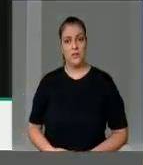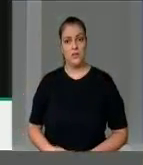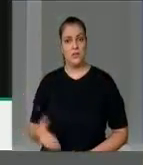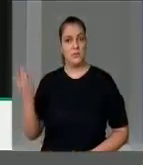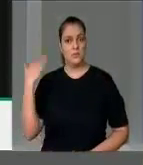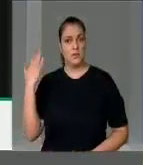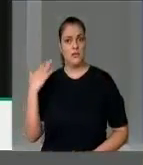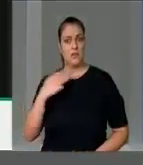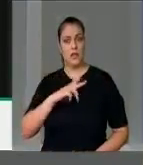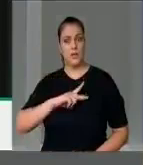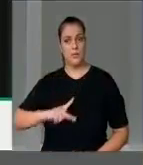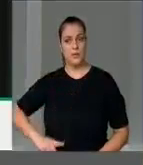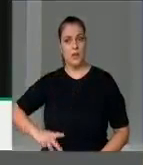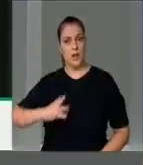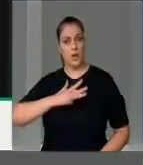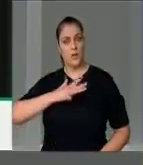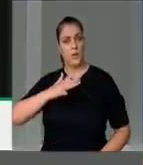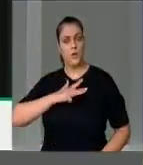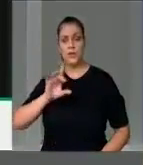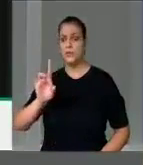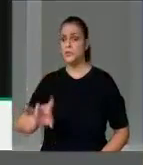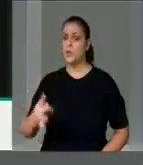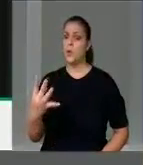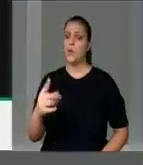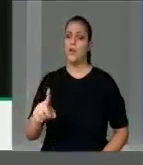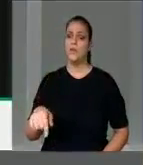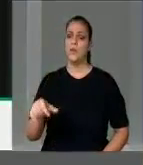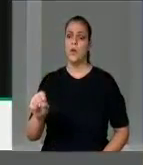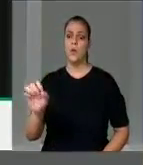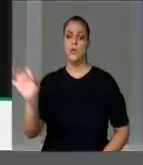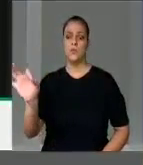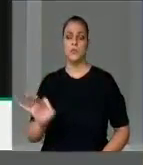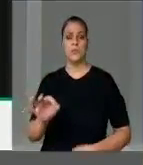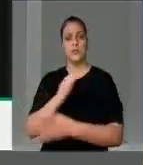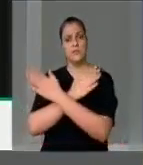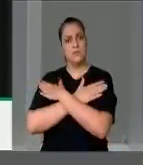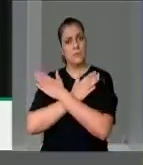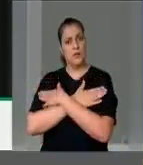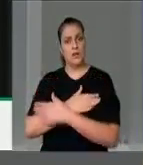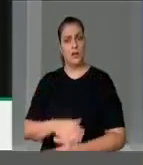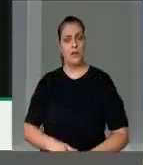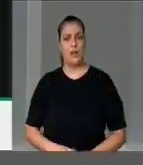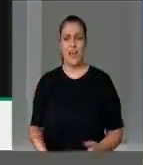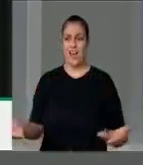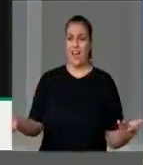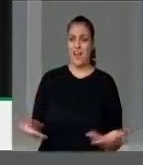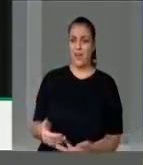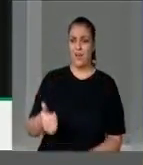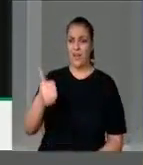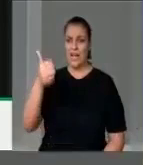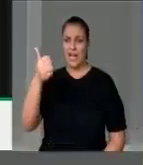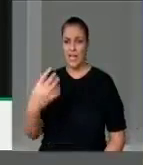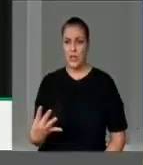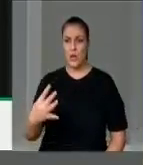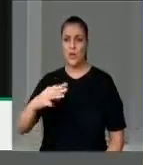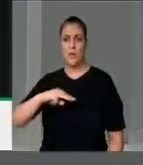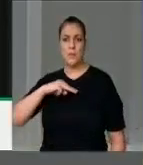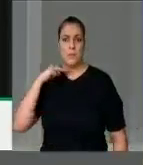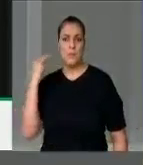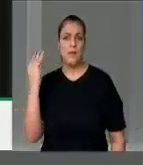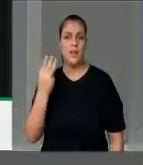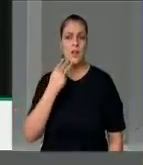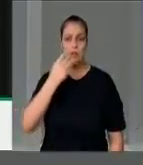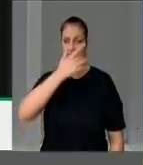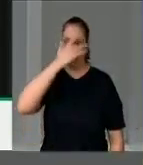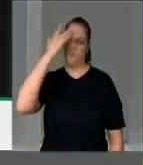presidência da República, deixou o desemprego em 4,8%. Hoje nós estamos com 14 milhões de